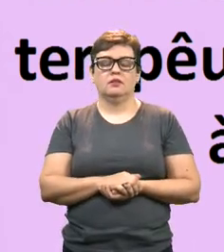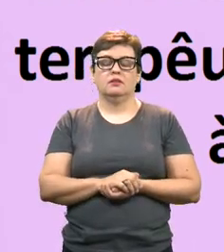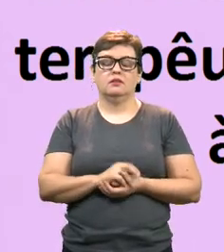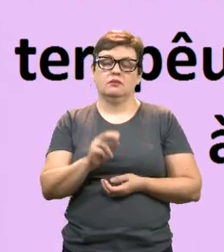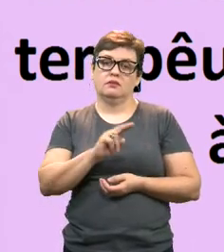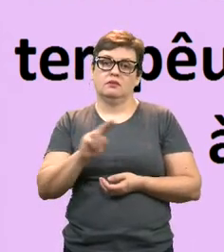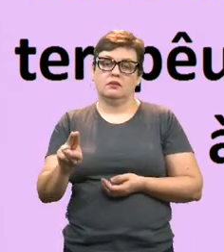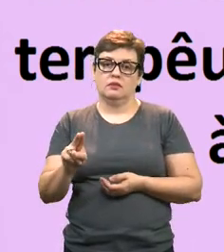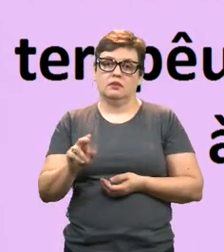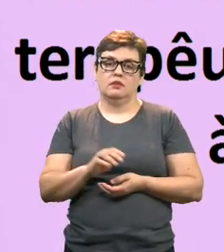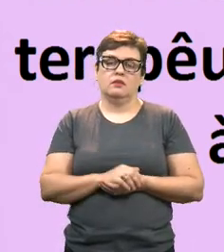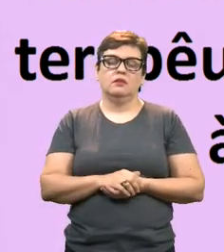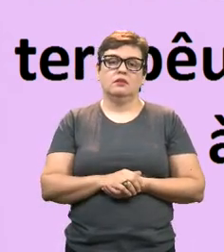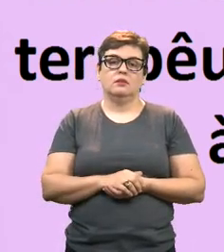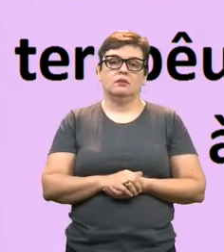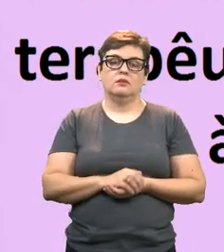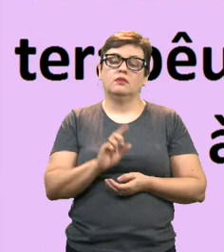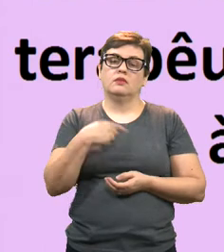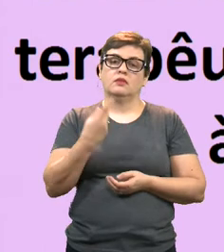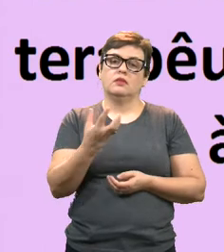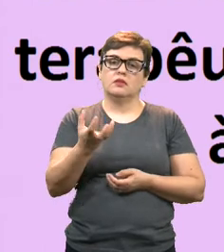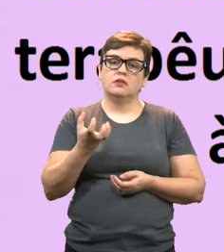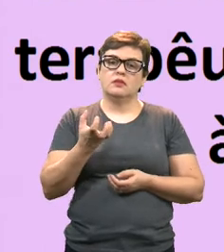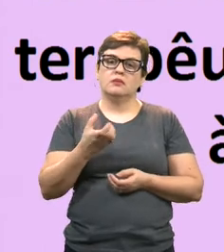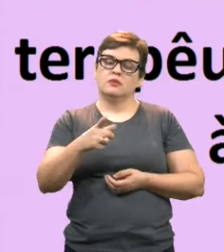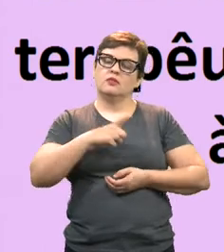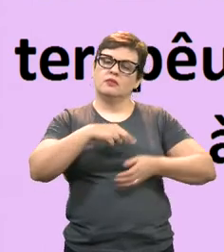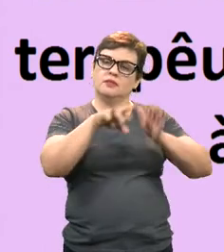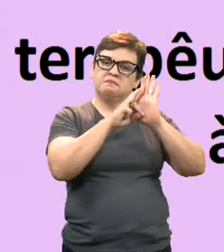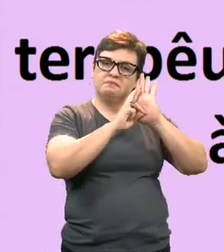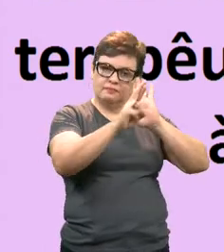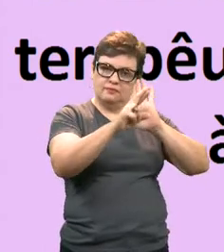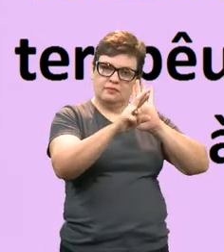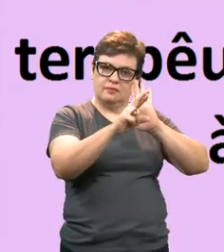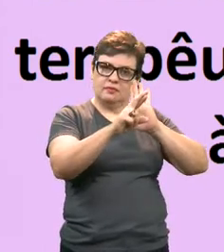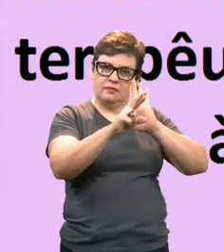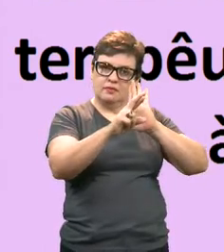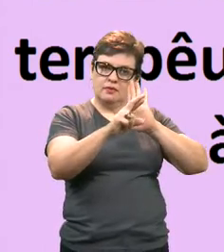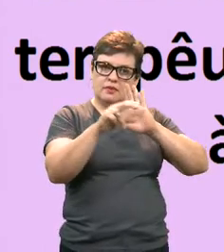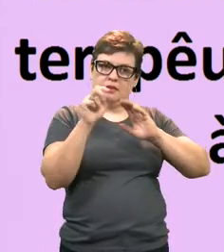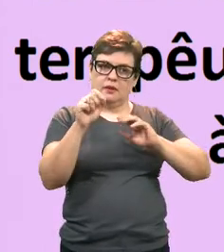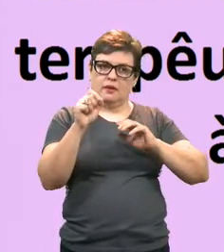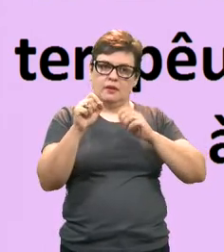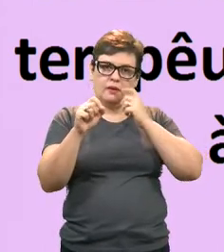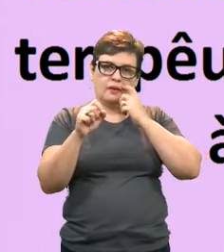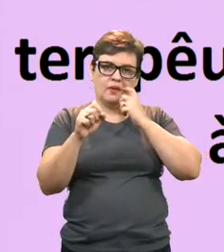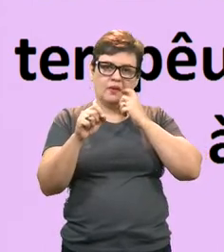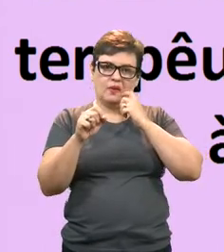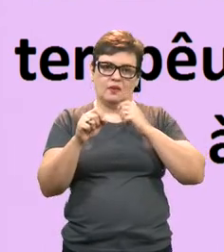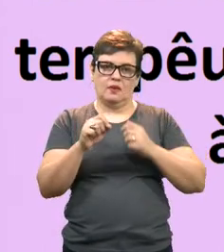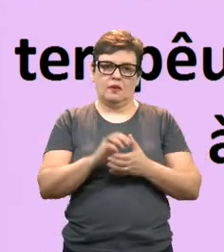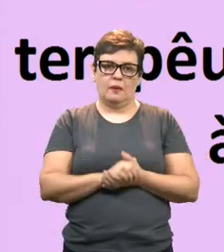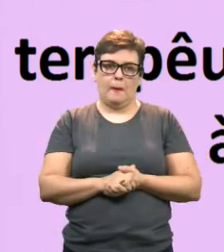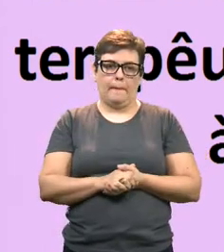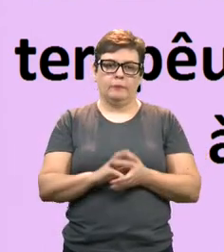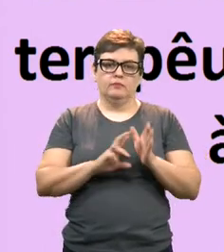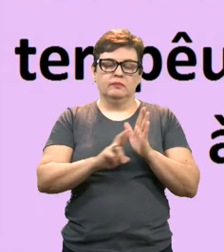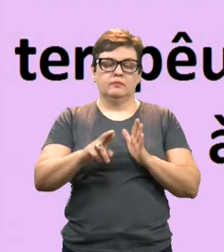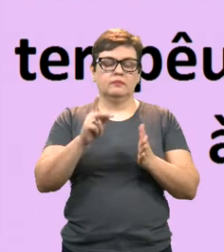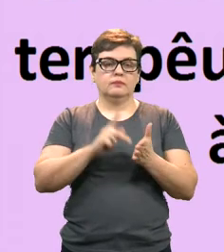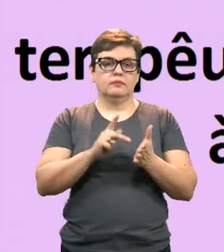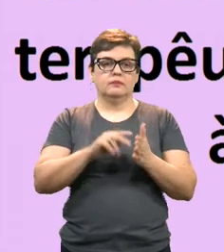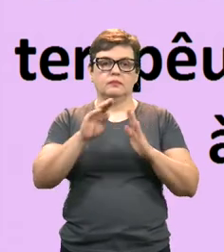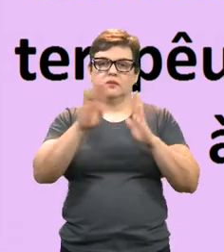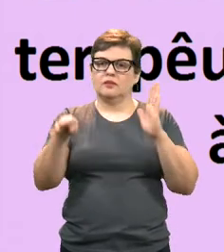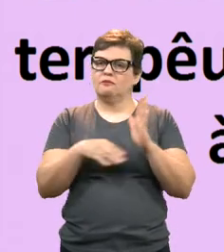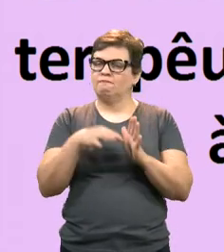Porque a gente queria que tivesse uma representatividade que representasse, de fato, toda